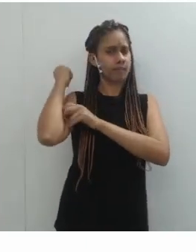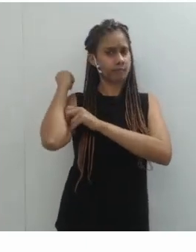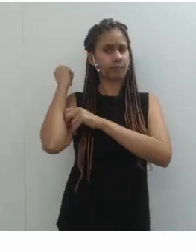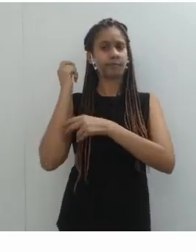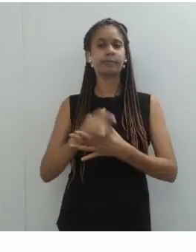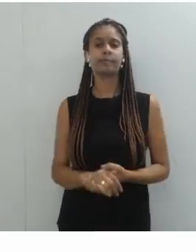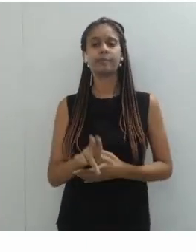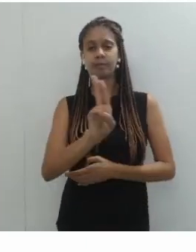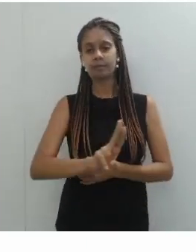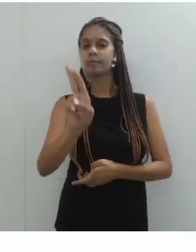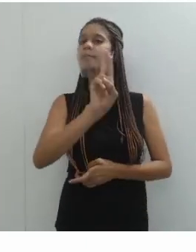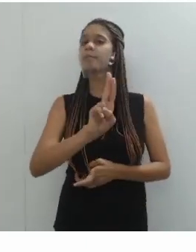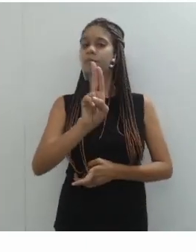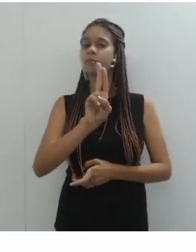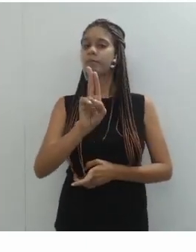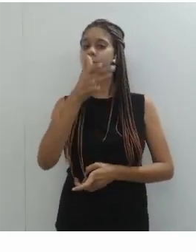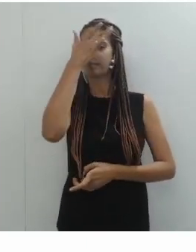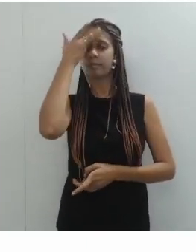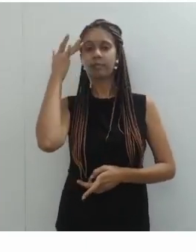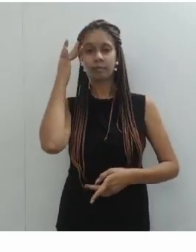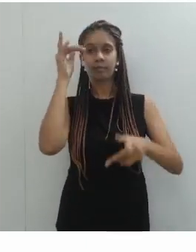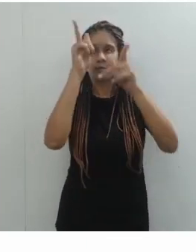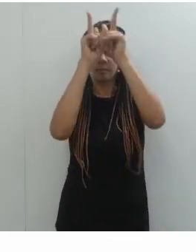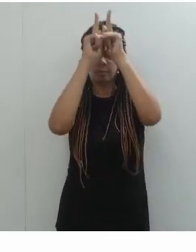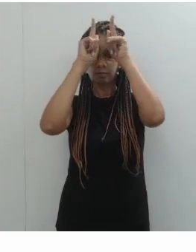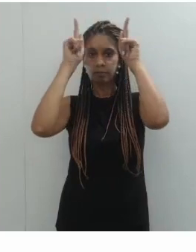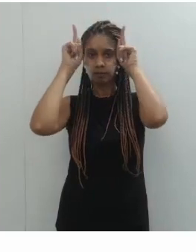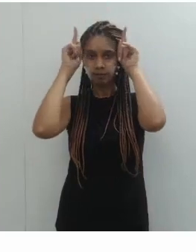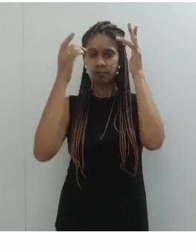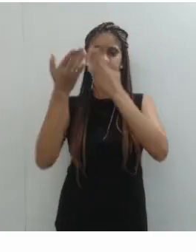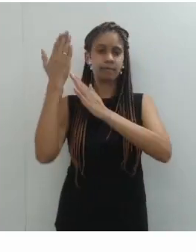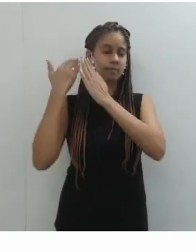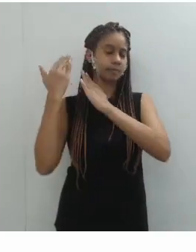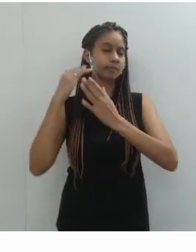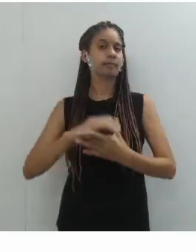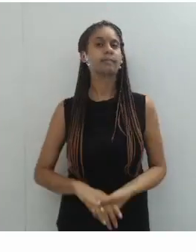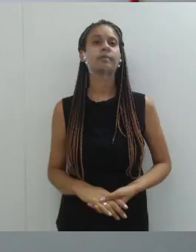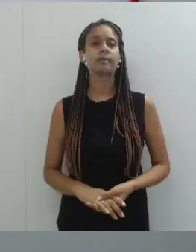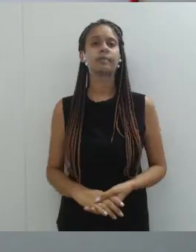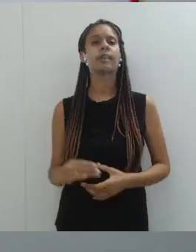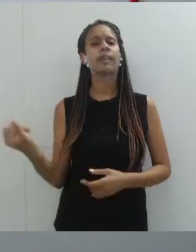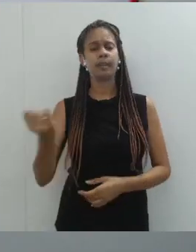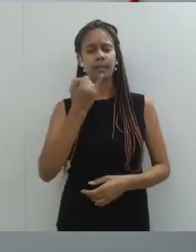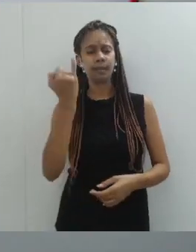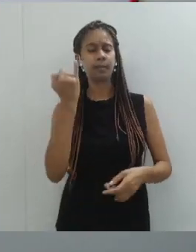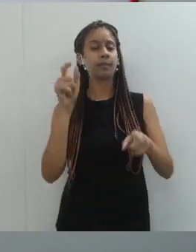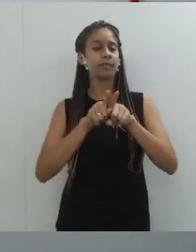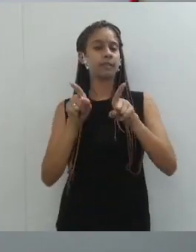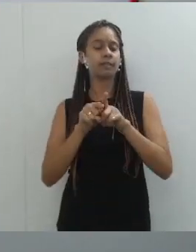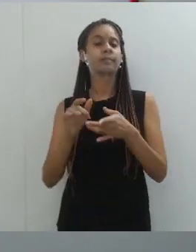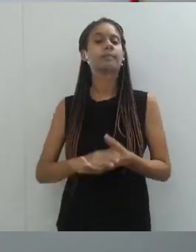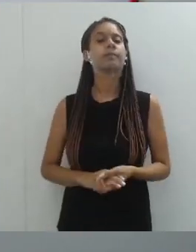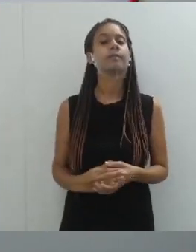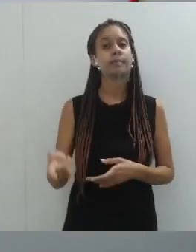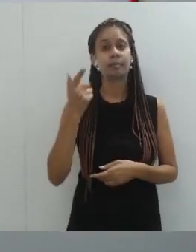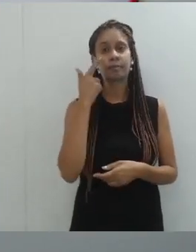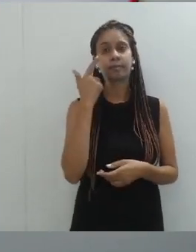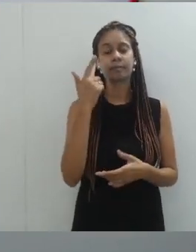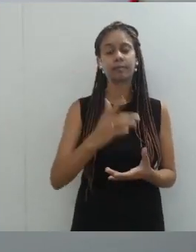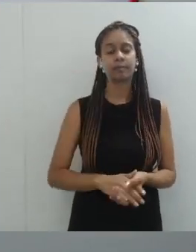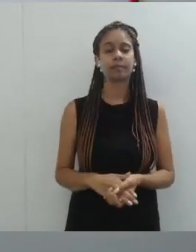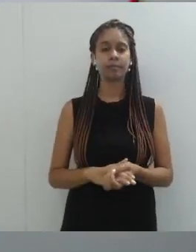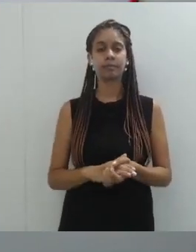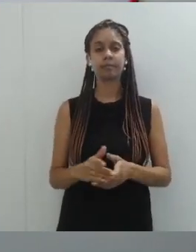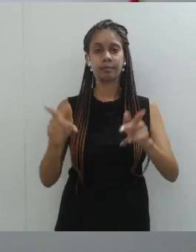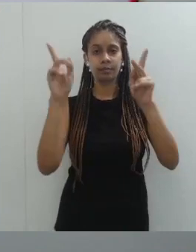já utilizada pelos gregos. Tá bem? Uma coisa importante, Aninha, traz aqui para mim. Fique esperto, história